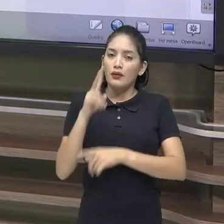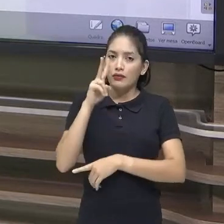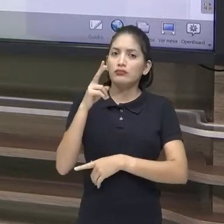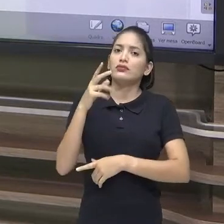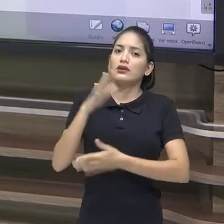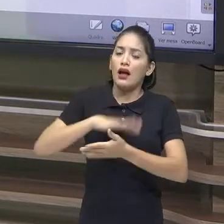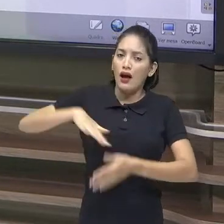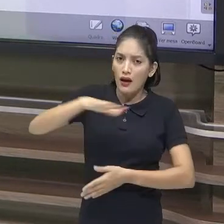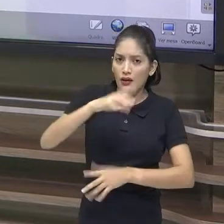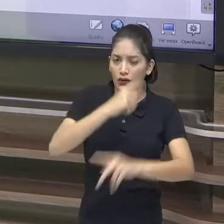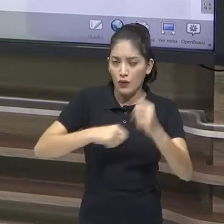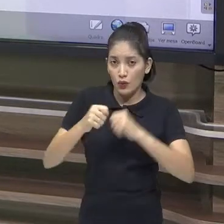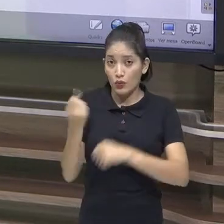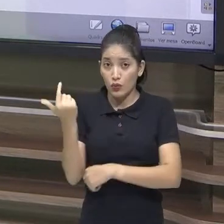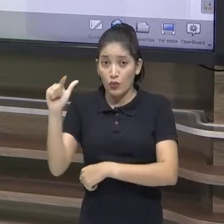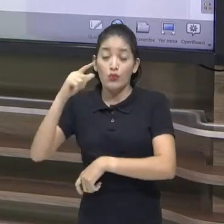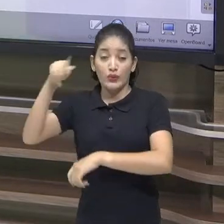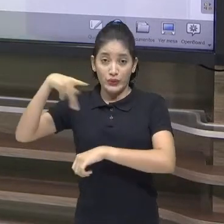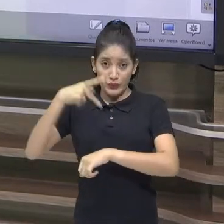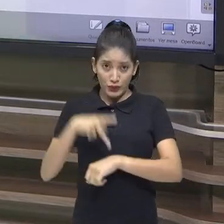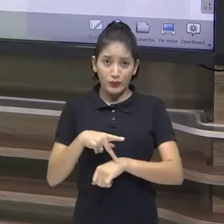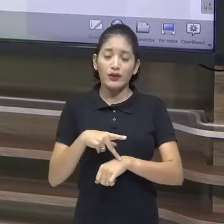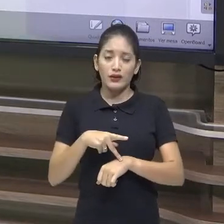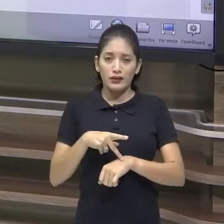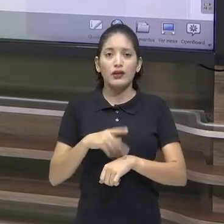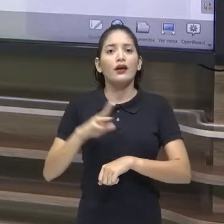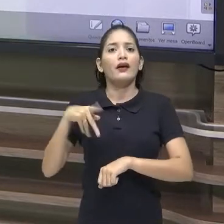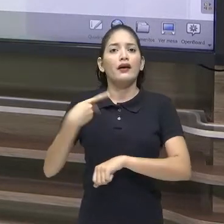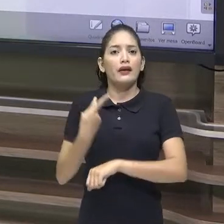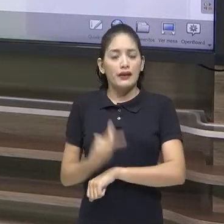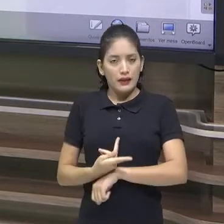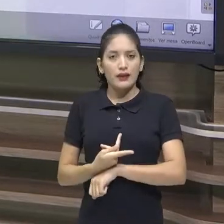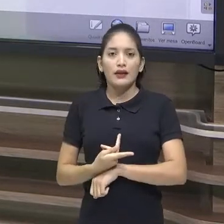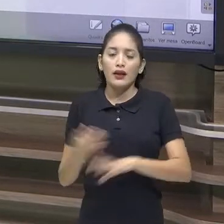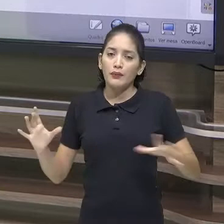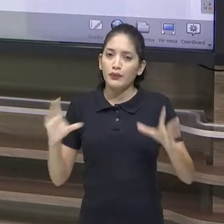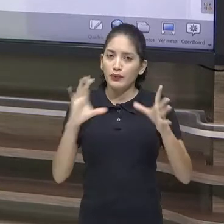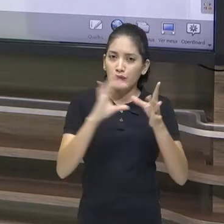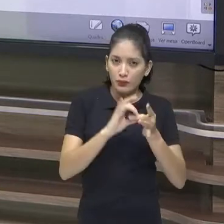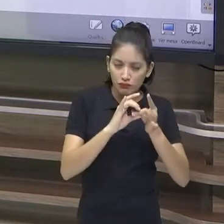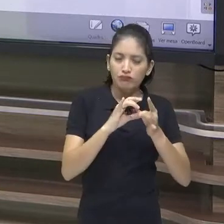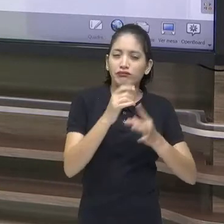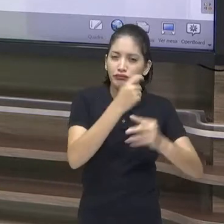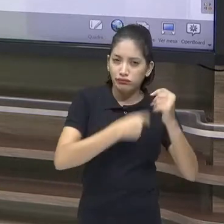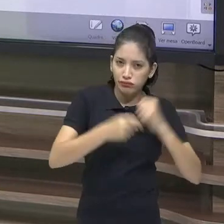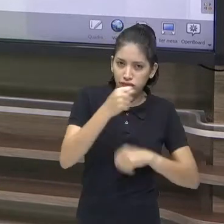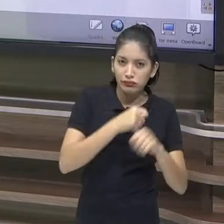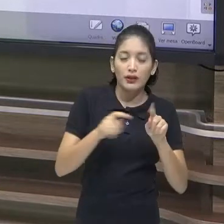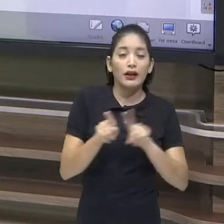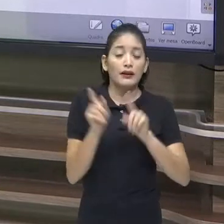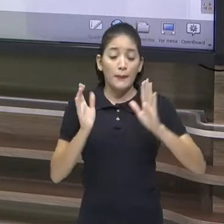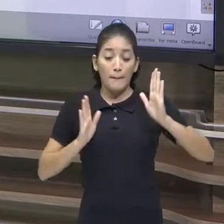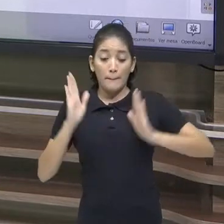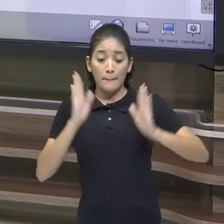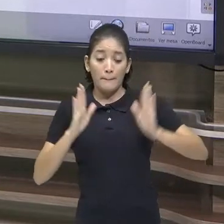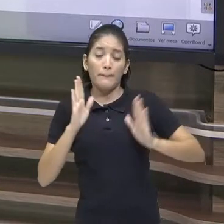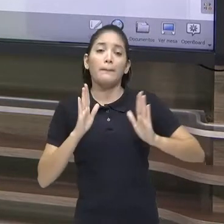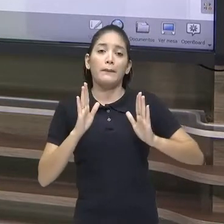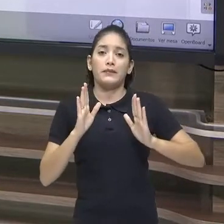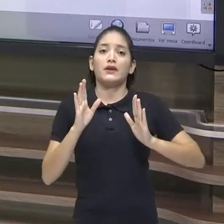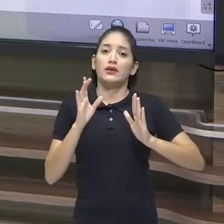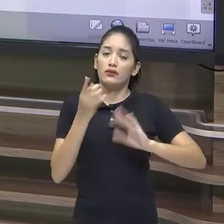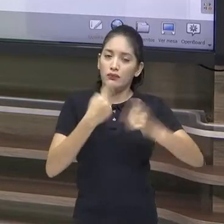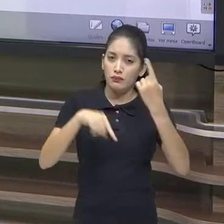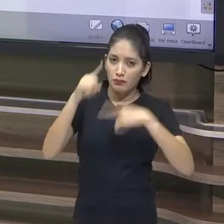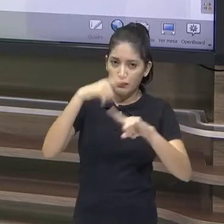economia desses outros países, após aí a consolidação da economia, após o período da Revolução